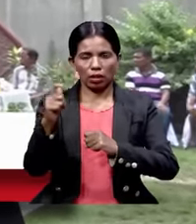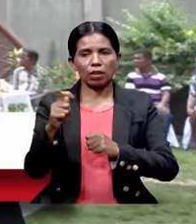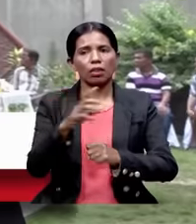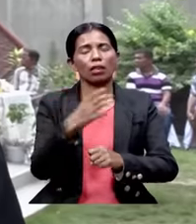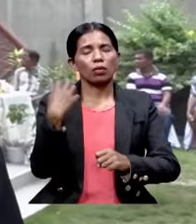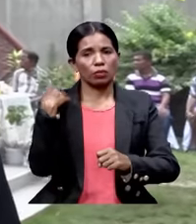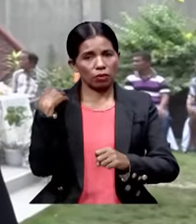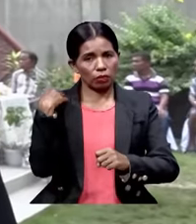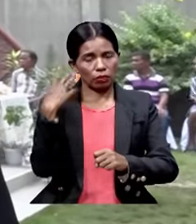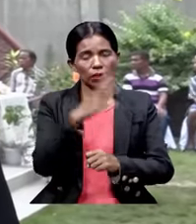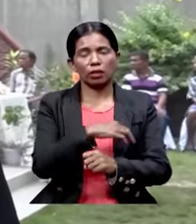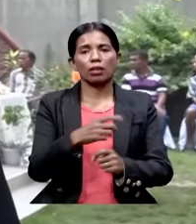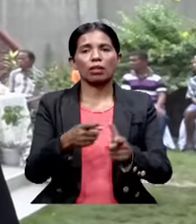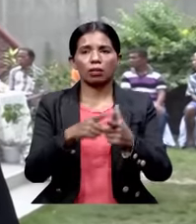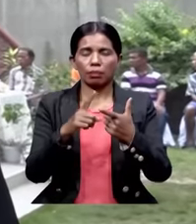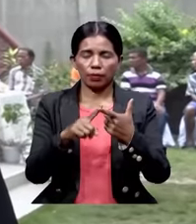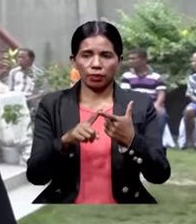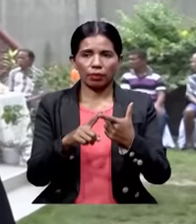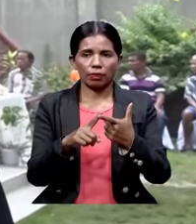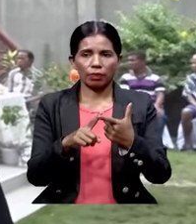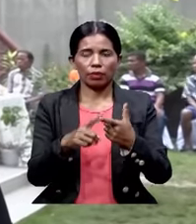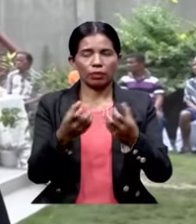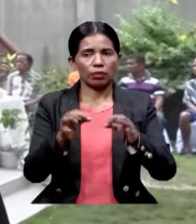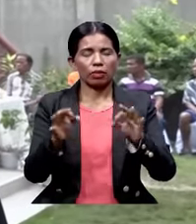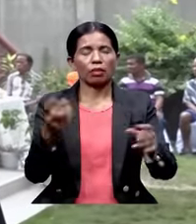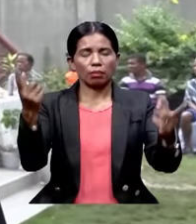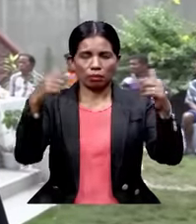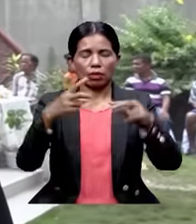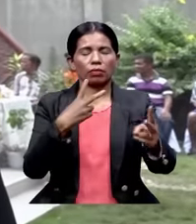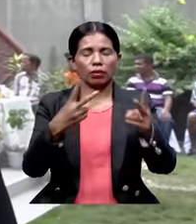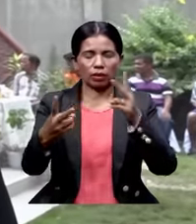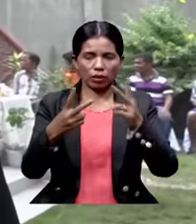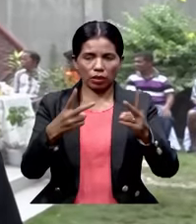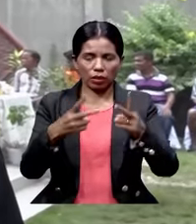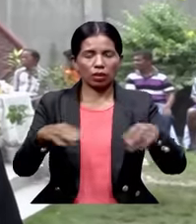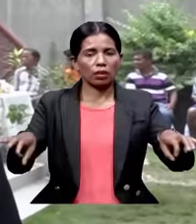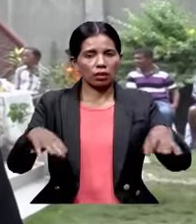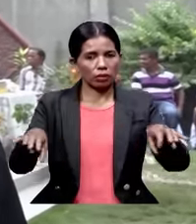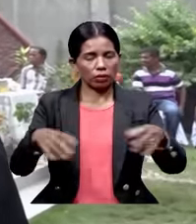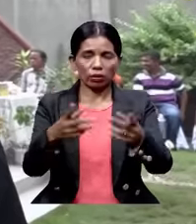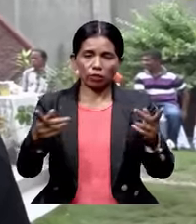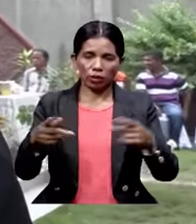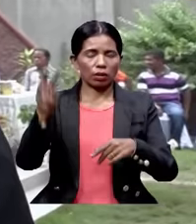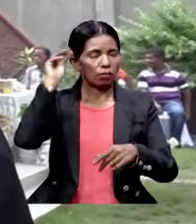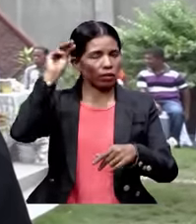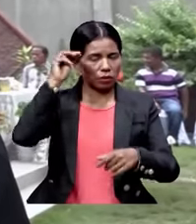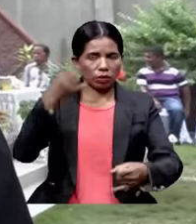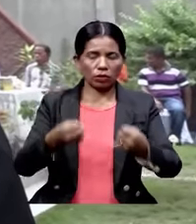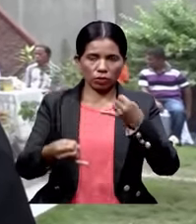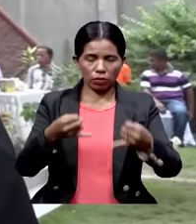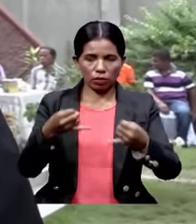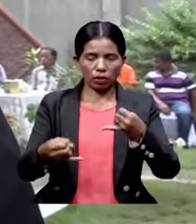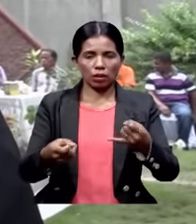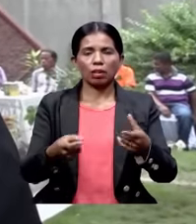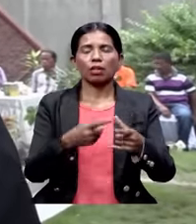hotu sinaba sa may visita mo ni niya kenar fating Ministerio de Justiça, ikus niyan, hodi